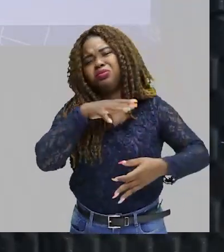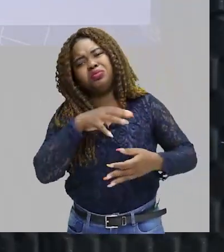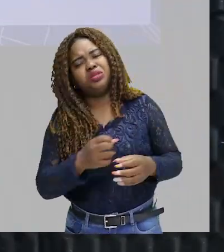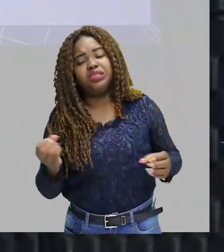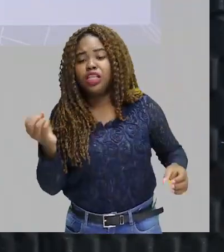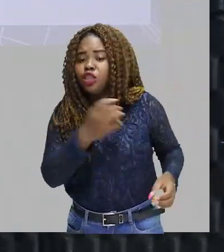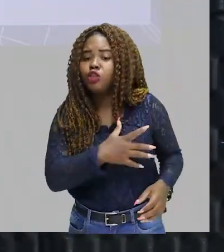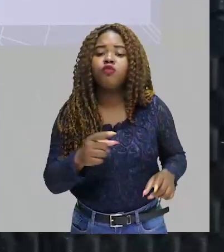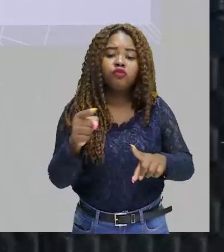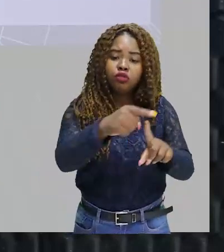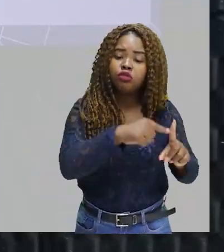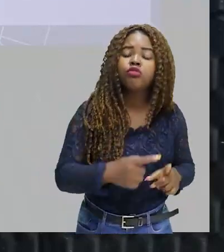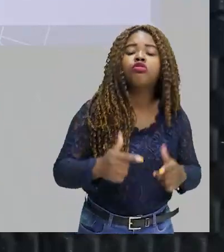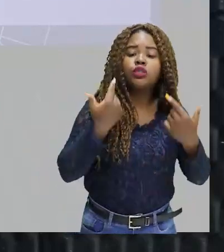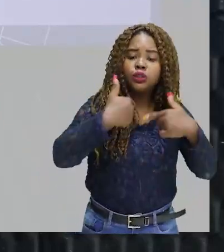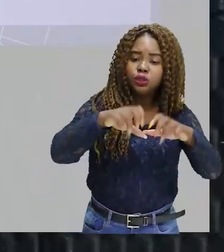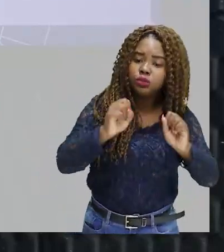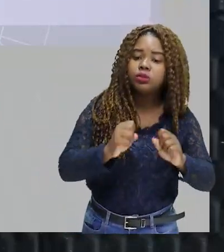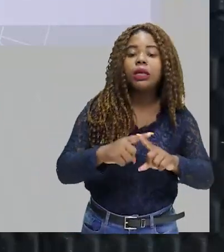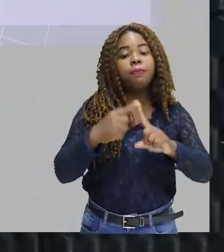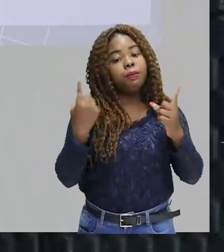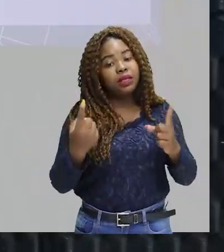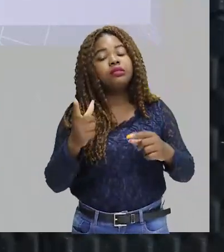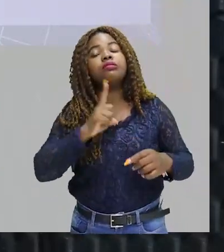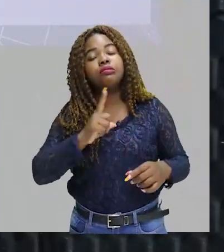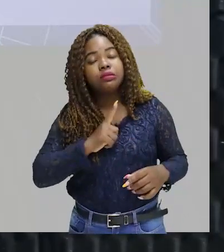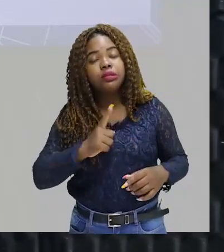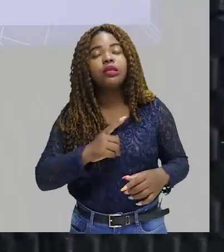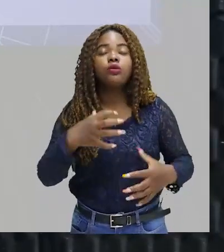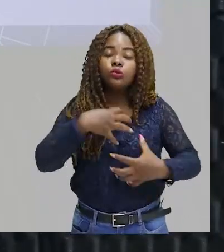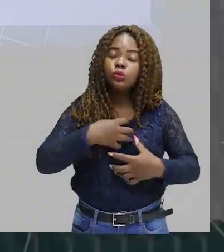querendo ou não, ela tem todo um sentido fonológico.